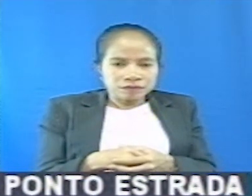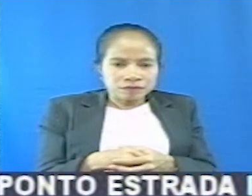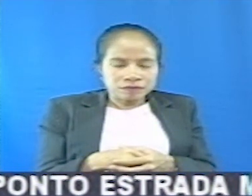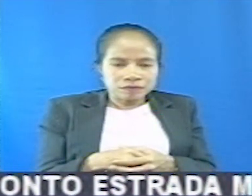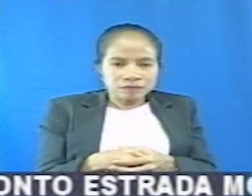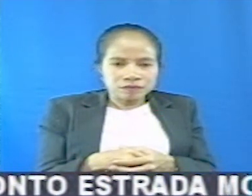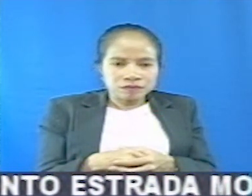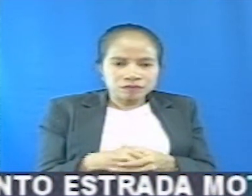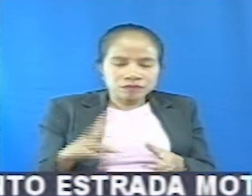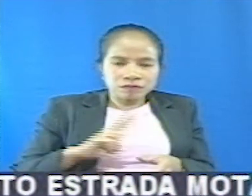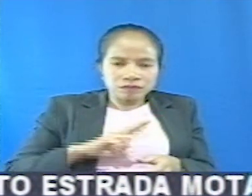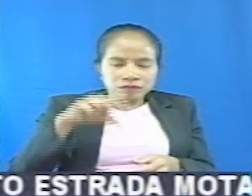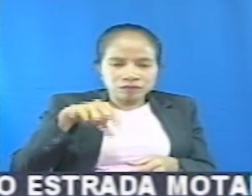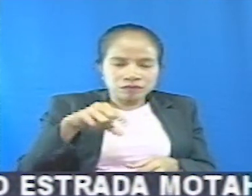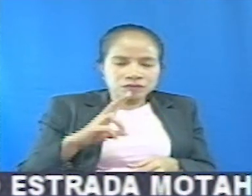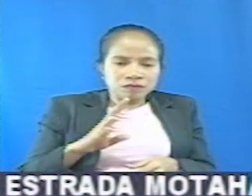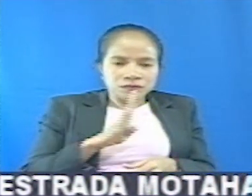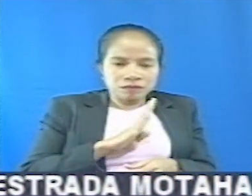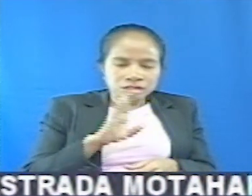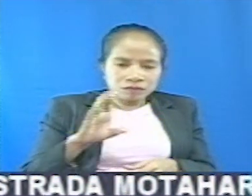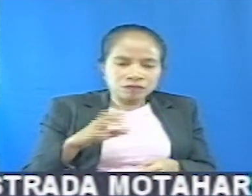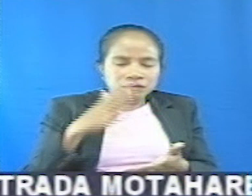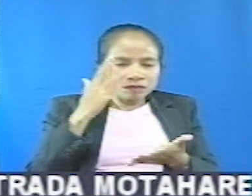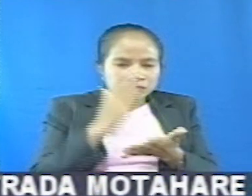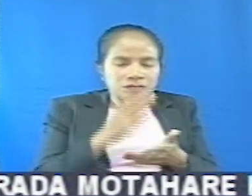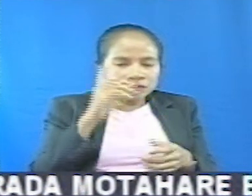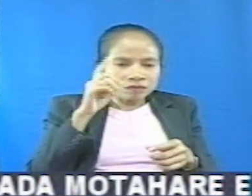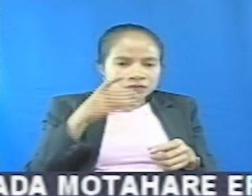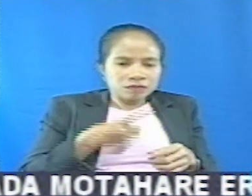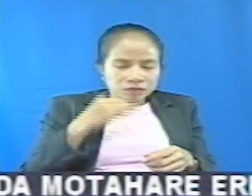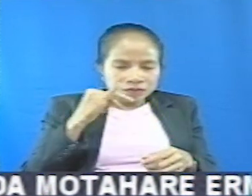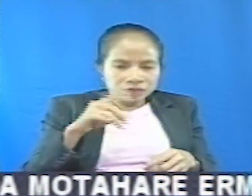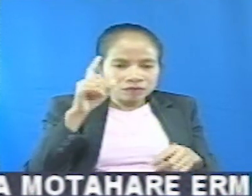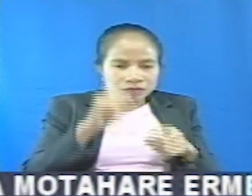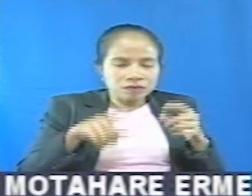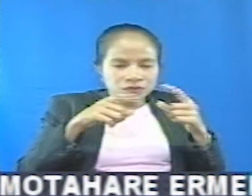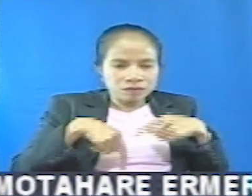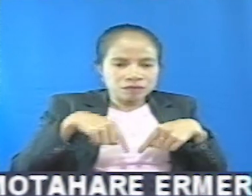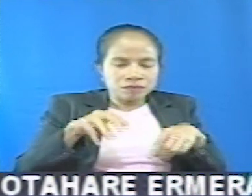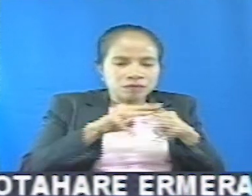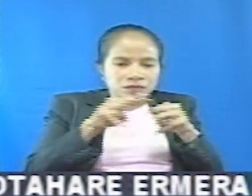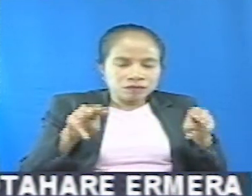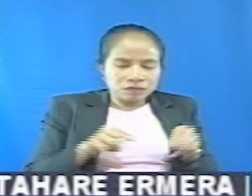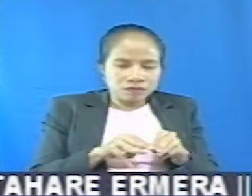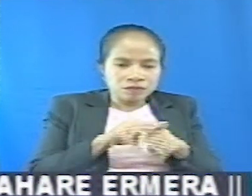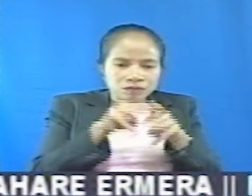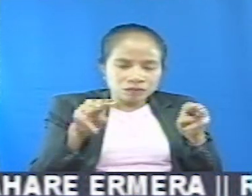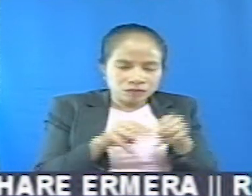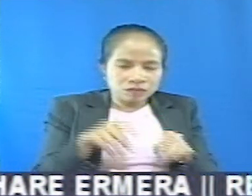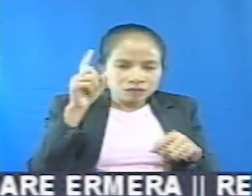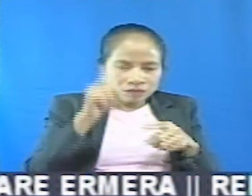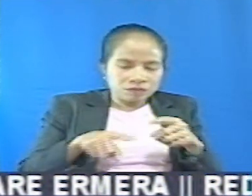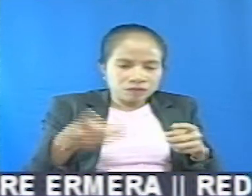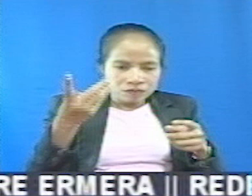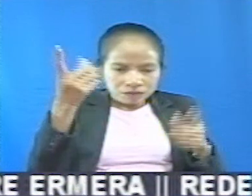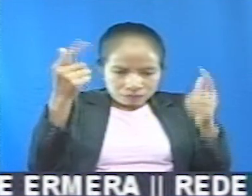Dili, ya vike ke kaya bakau. Bando dili labele saiba município, município labele tama mai. Mai dili, loca aeroporto é matu